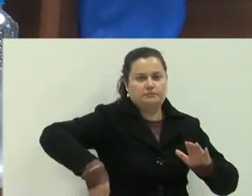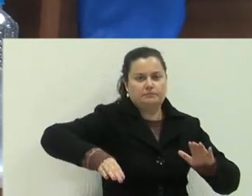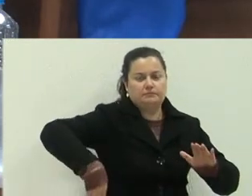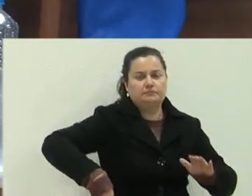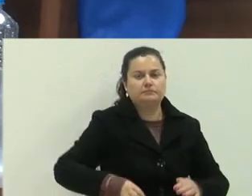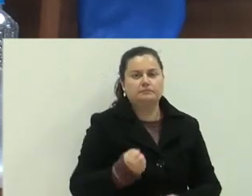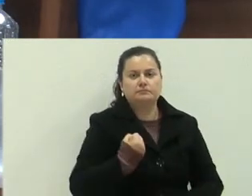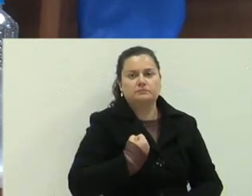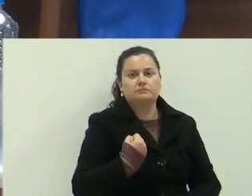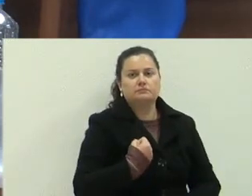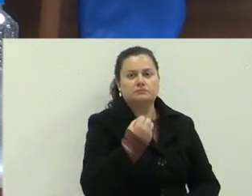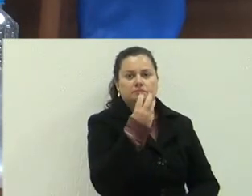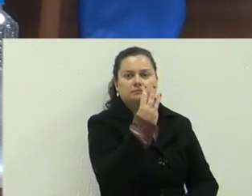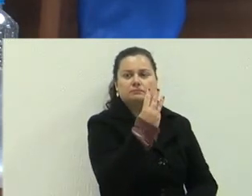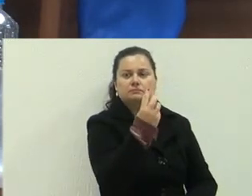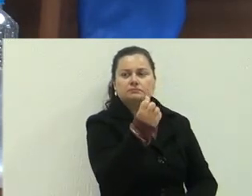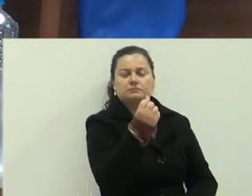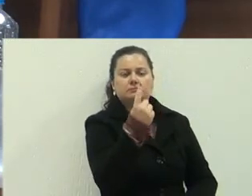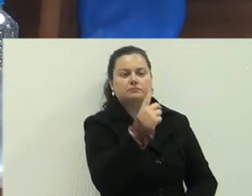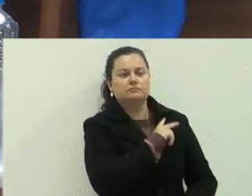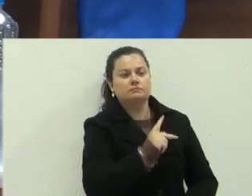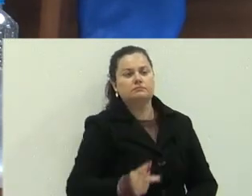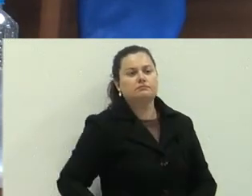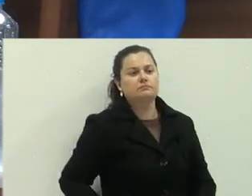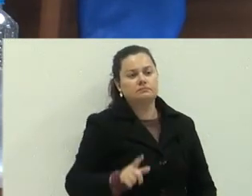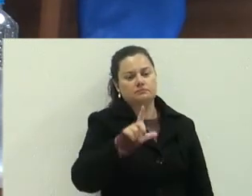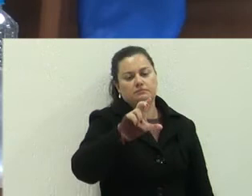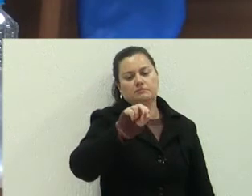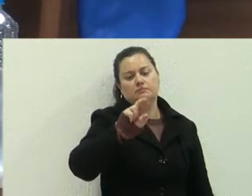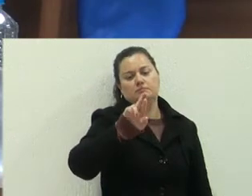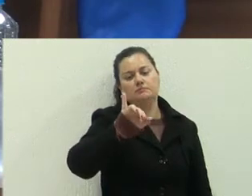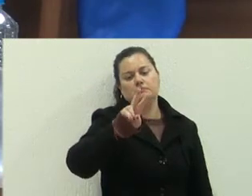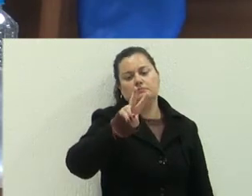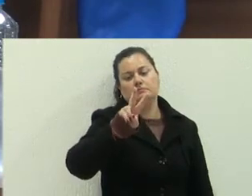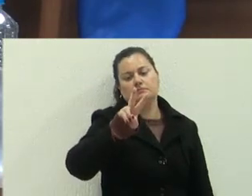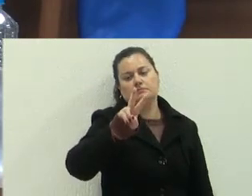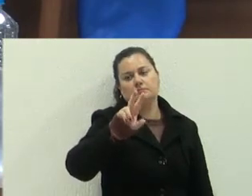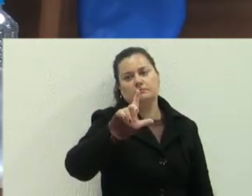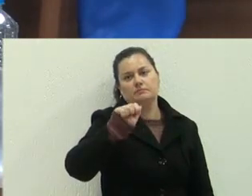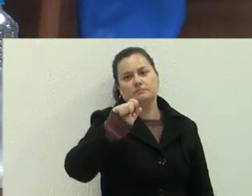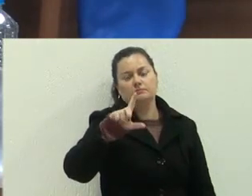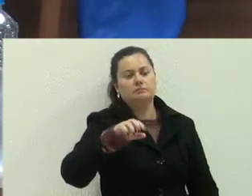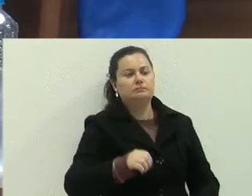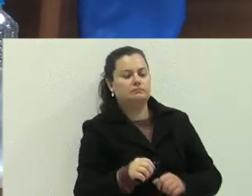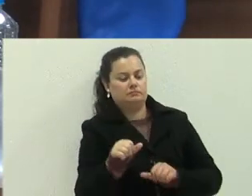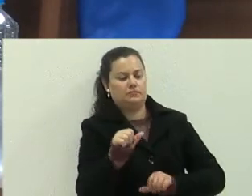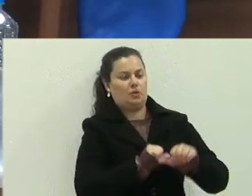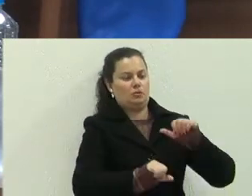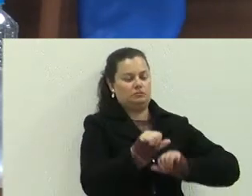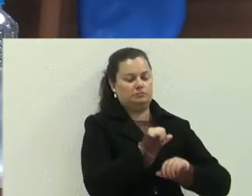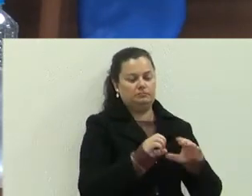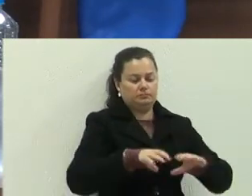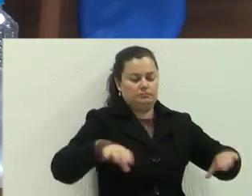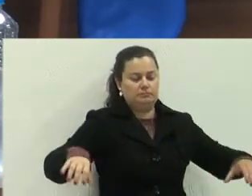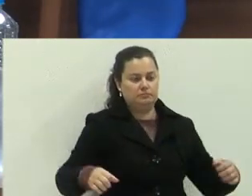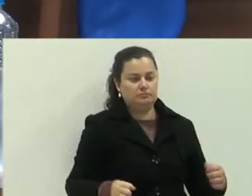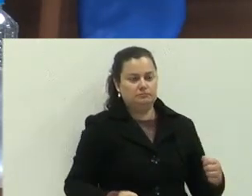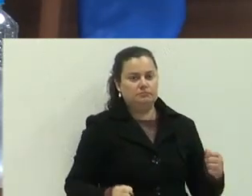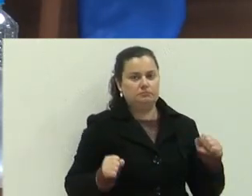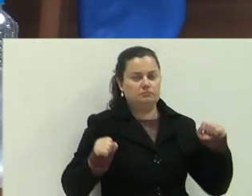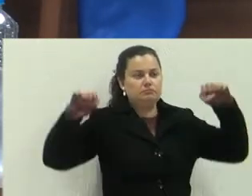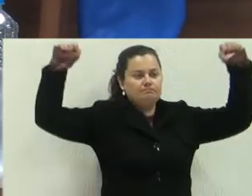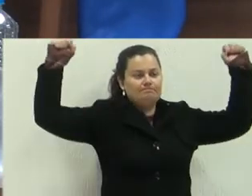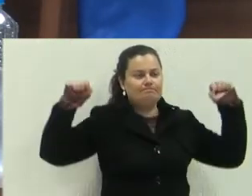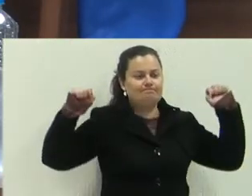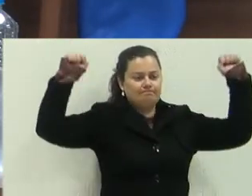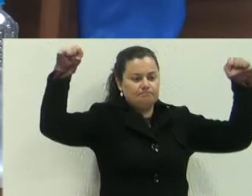número 361 do vereador Lorival Kempner. Troca ou retirada dos aparelhos de ginástica que